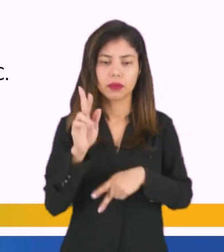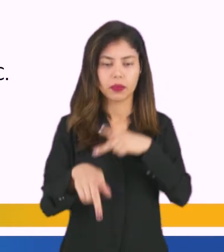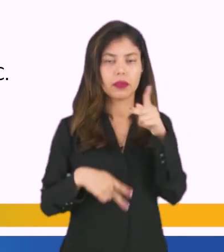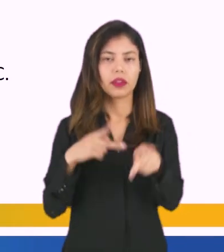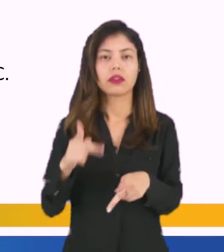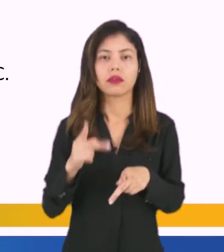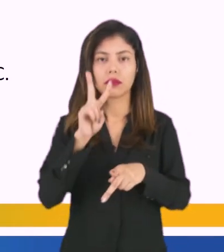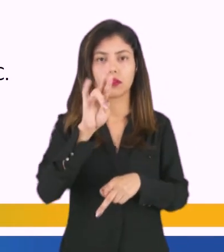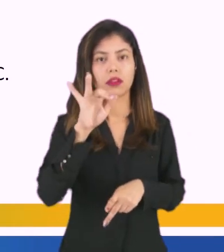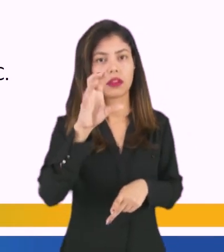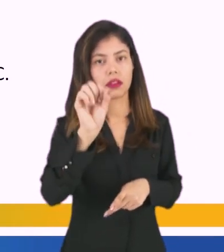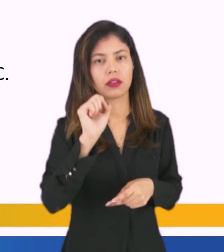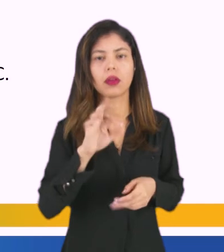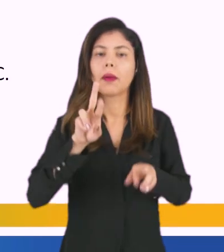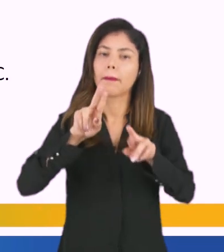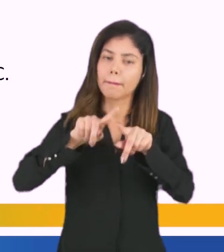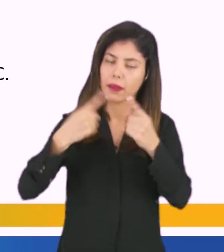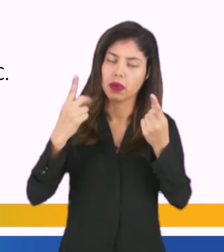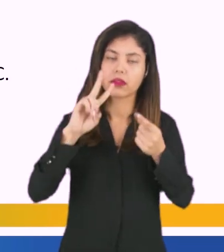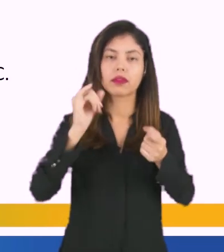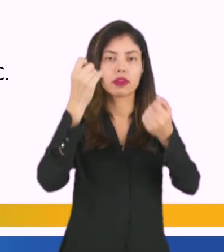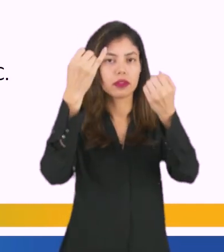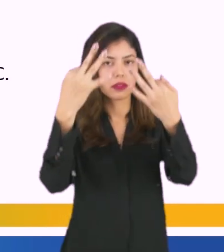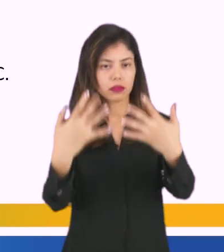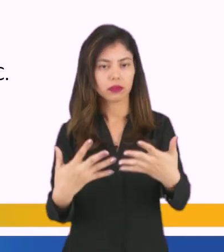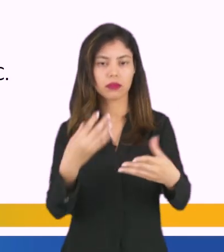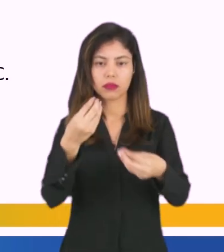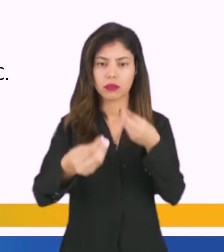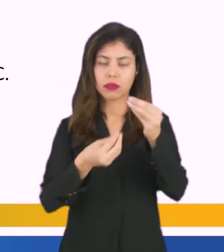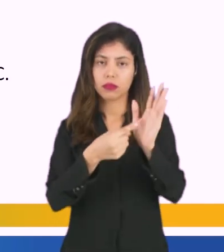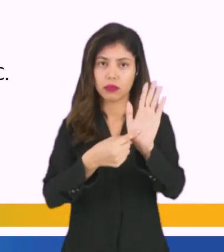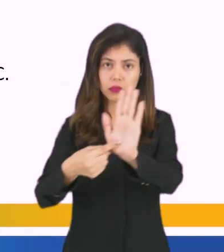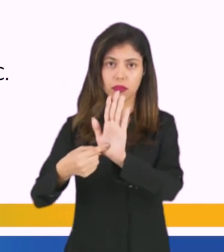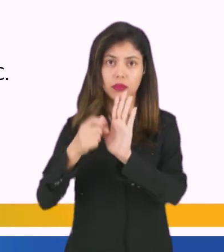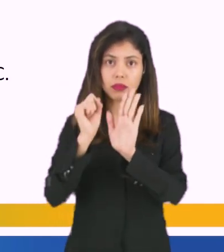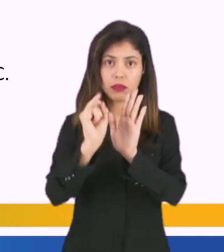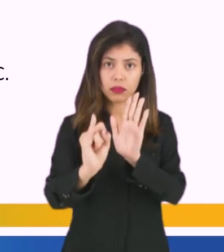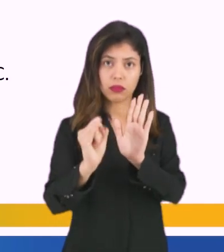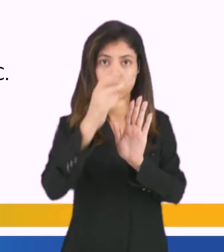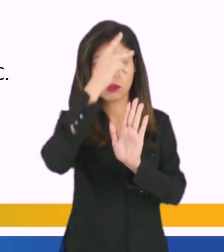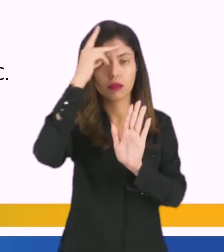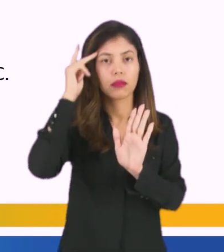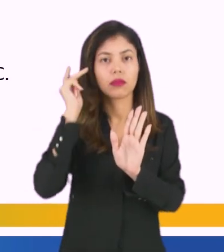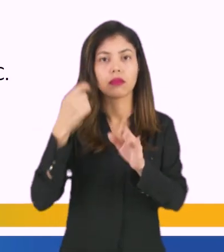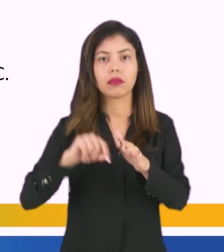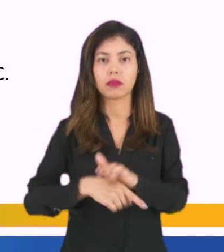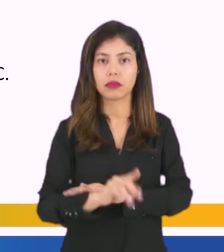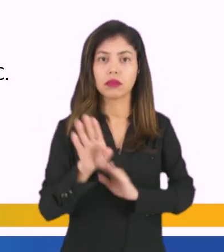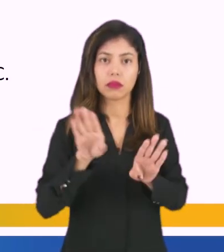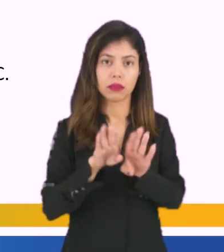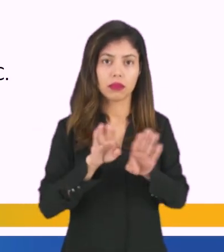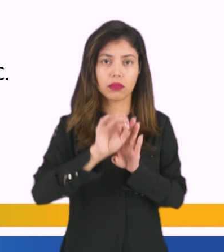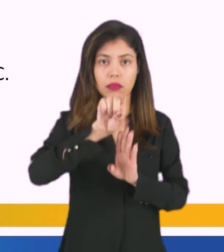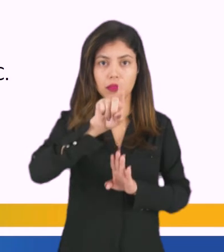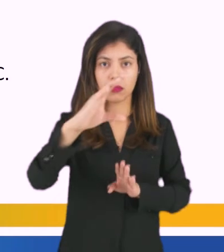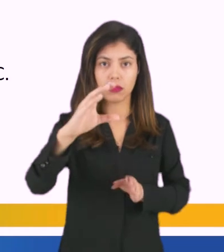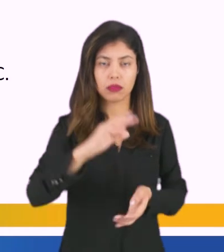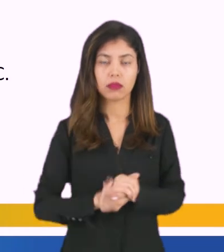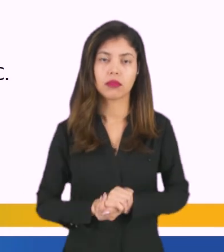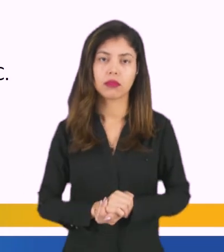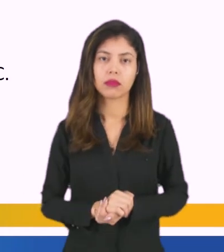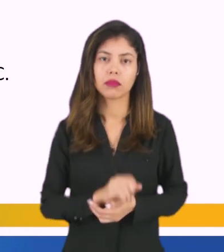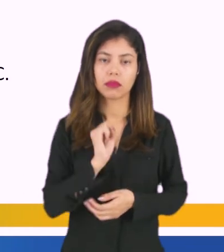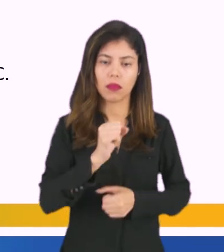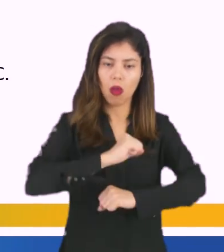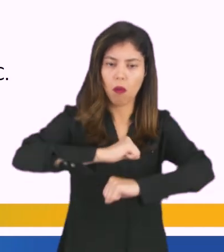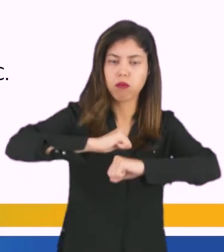população de risco, mas ela vai dar uma classificação sobre se a pessoa está dentro de uma determinada classe, e aí se ela